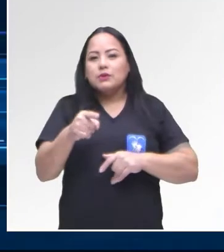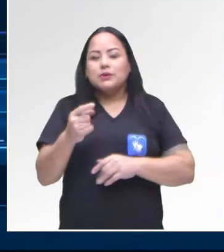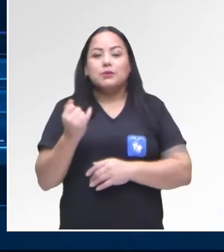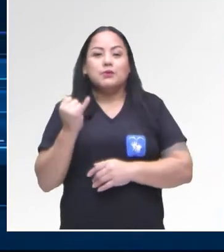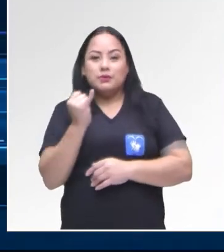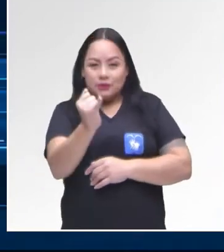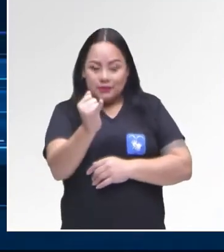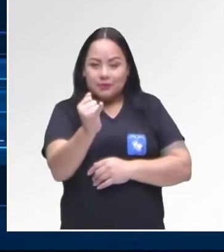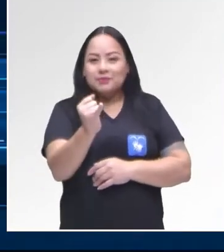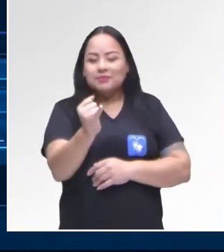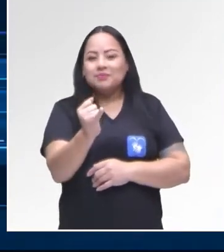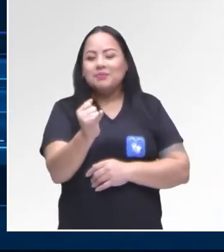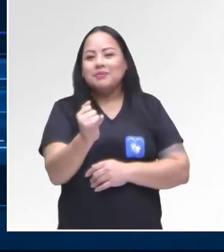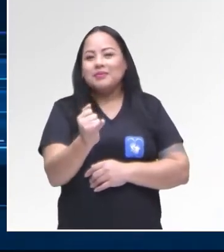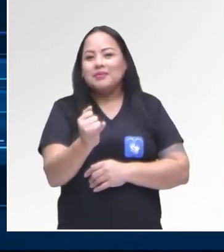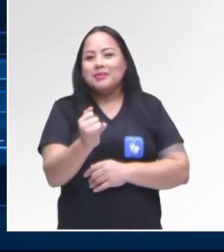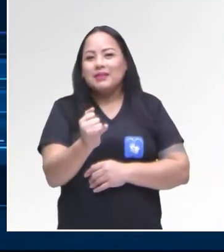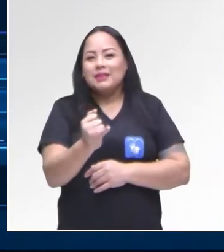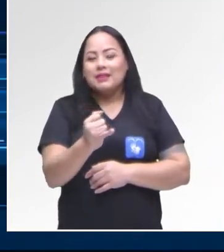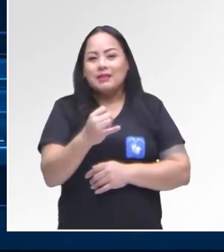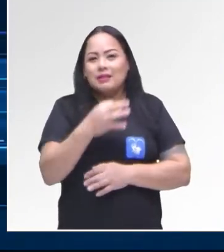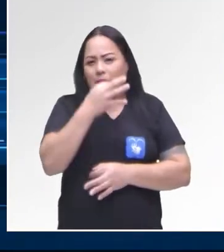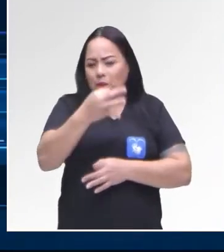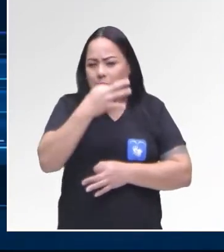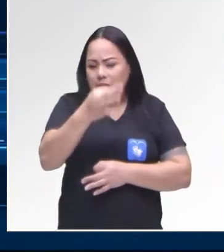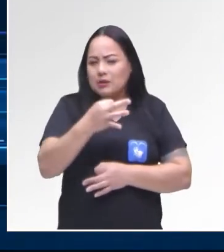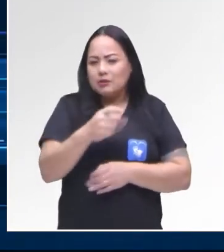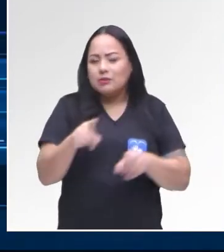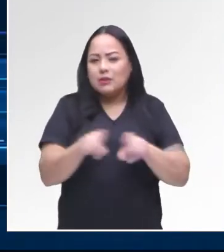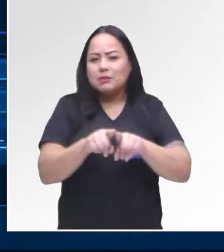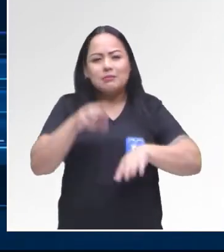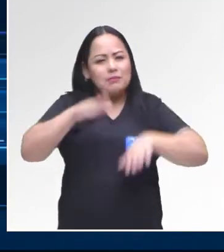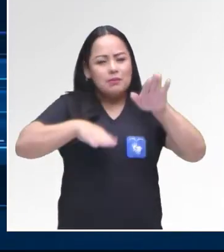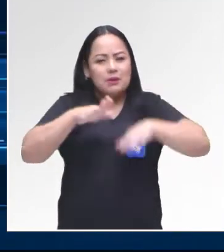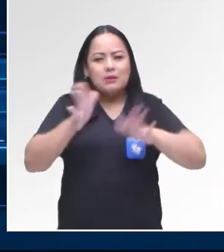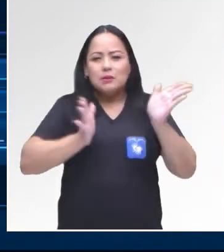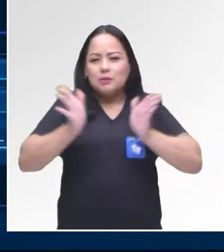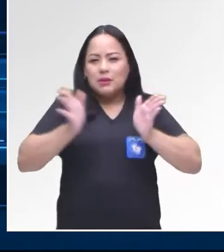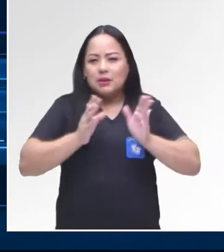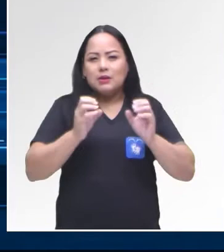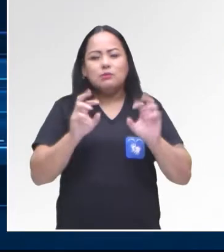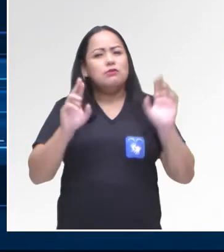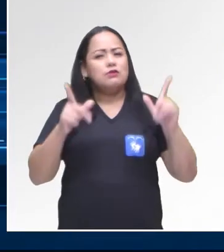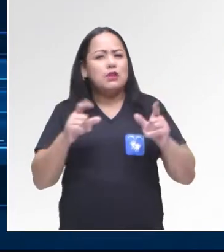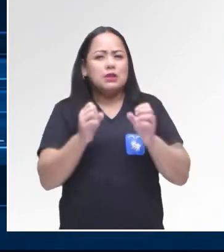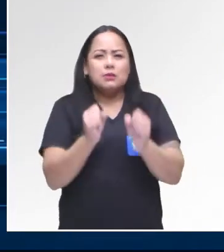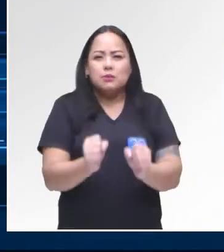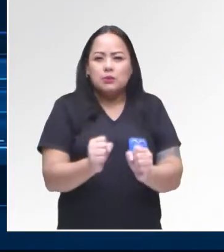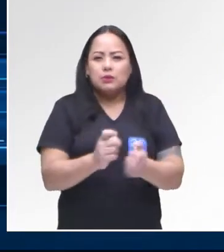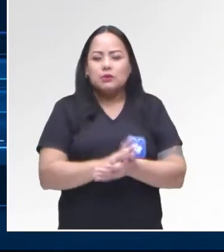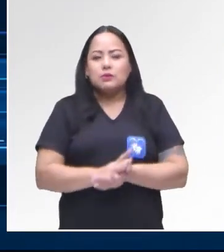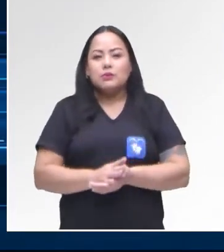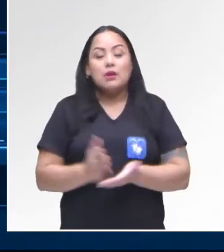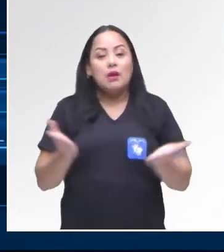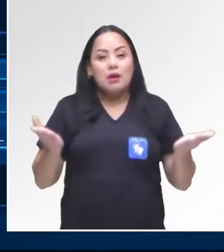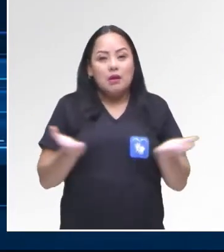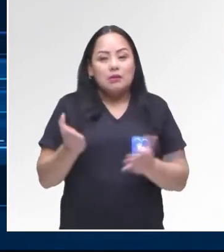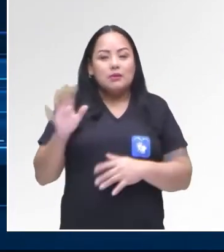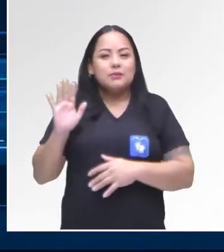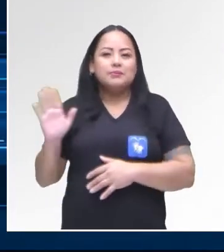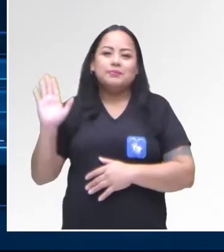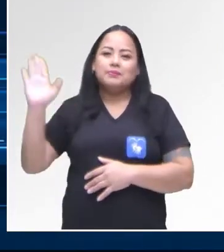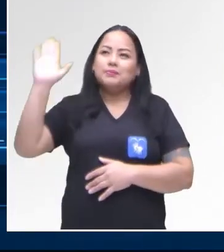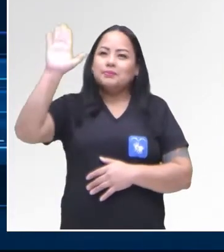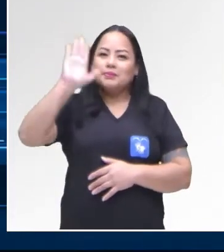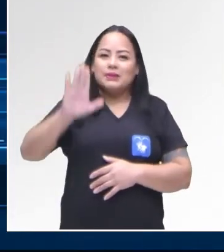vai dar a sua versão também, dependendo da época, pode ter sido diferente. Olha uma imagem que nós temos